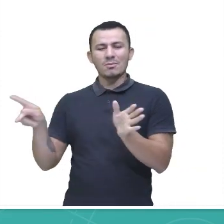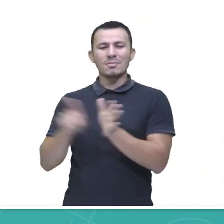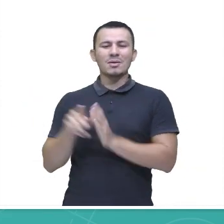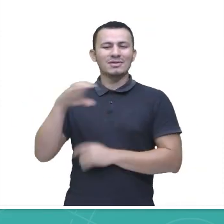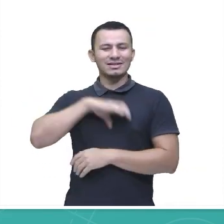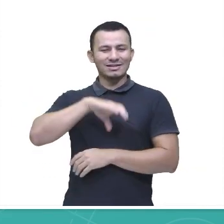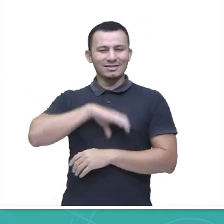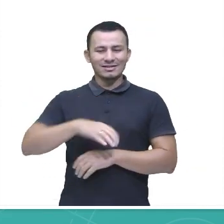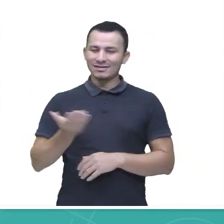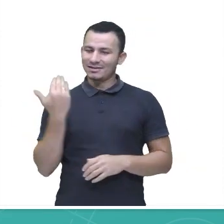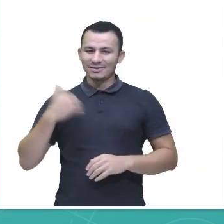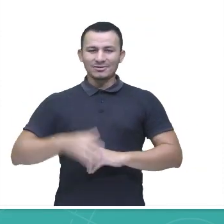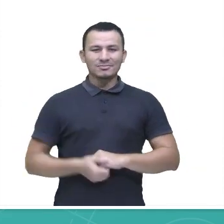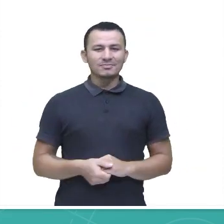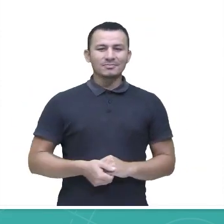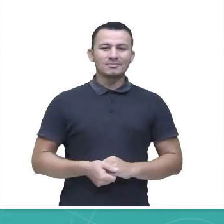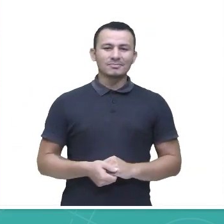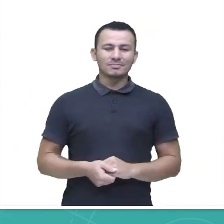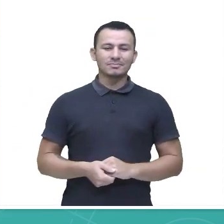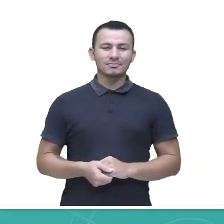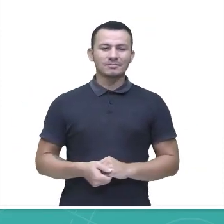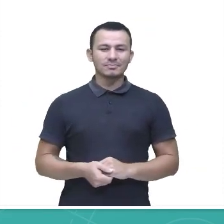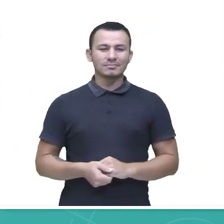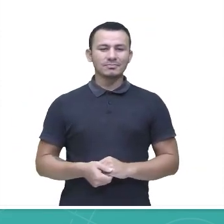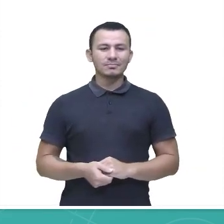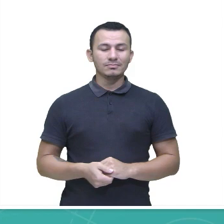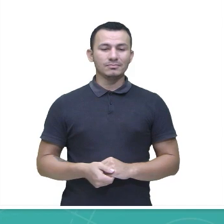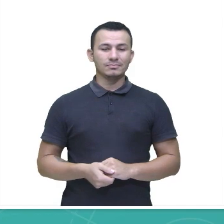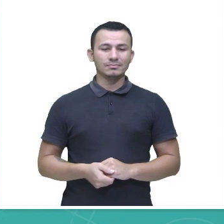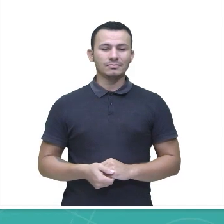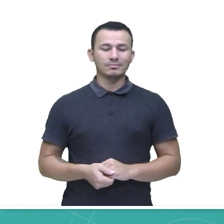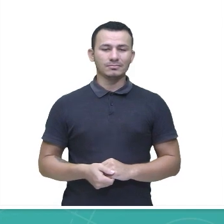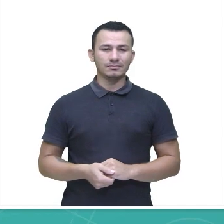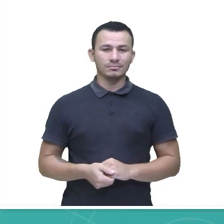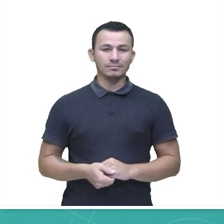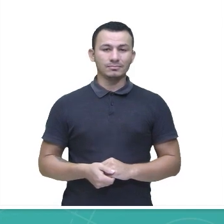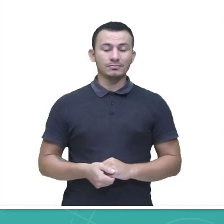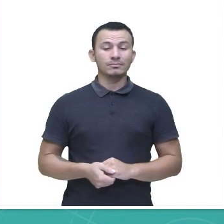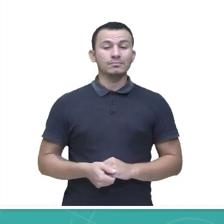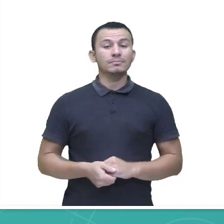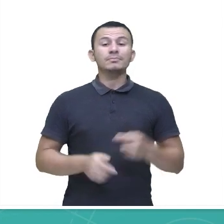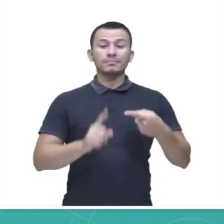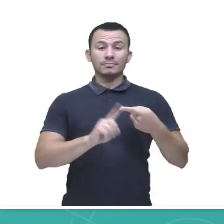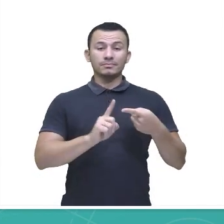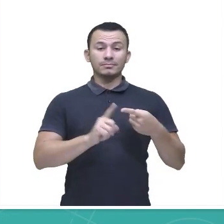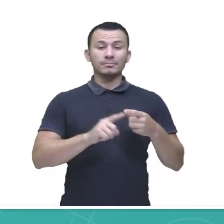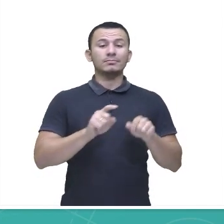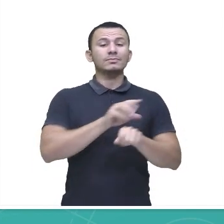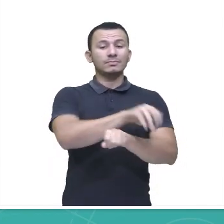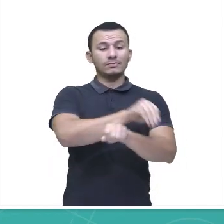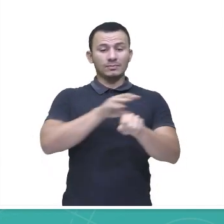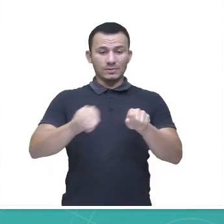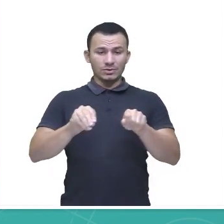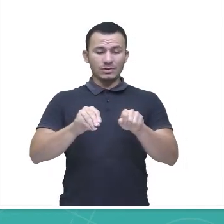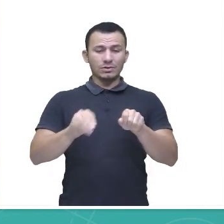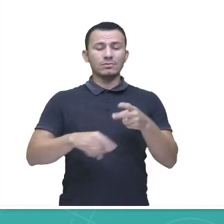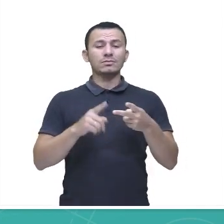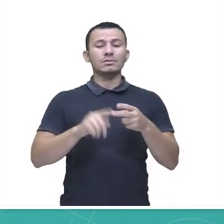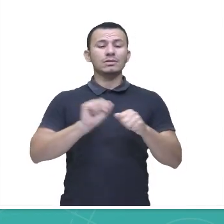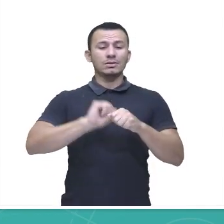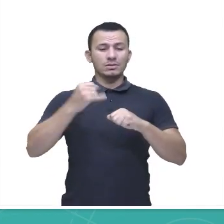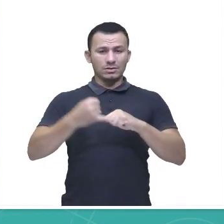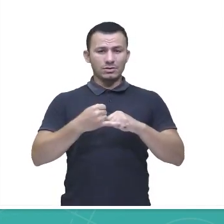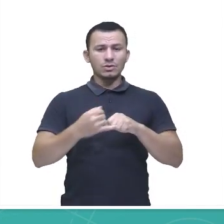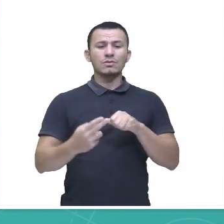Vamos então. Olha aí, nós temos o artigo, o adjetivo, o numeral e o pronome. Todas